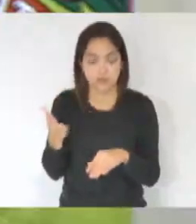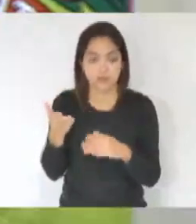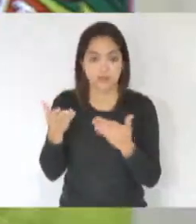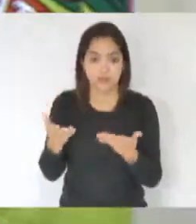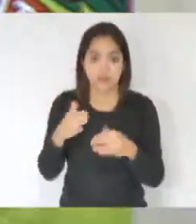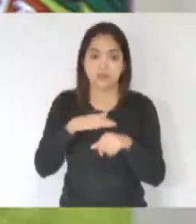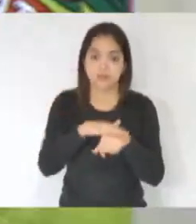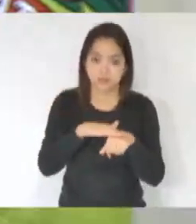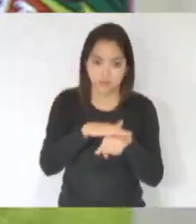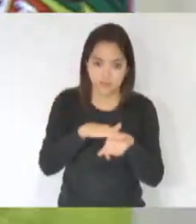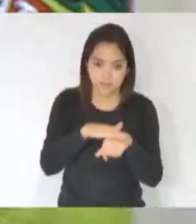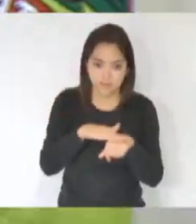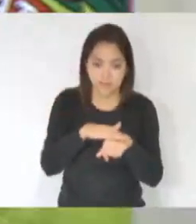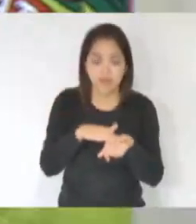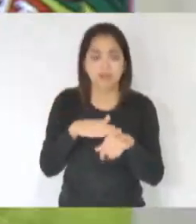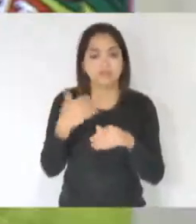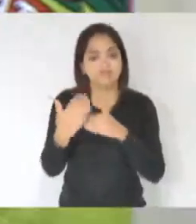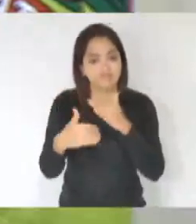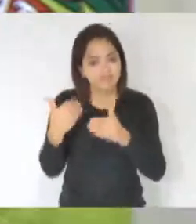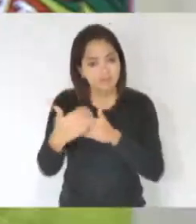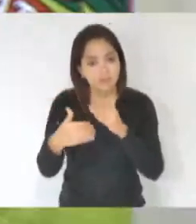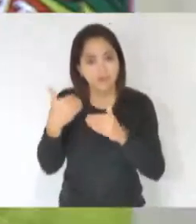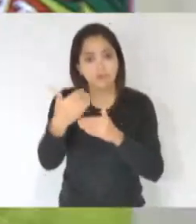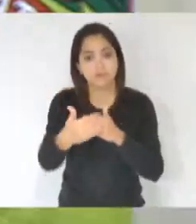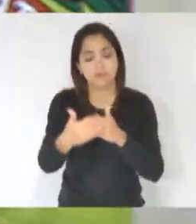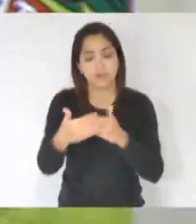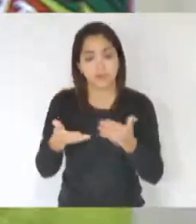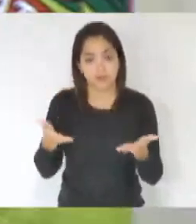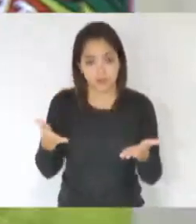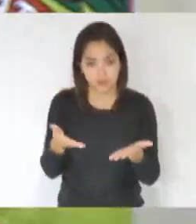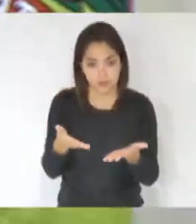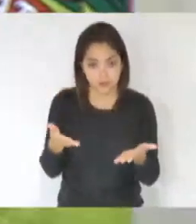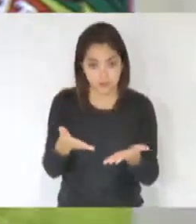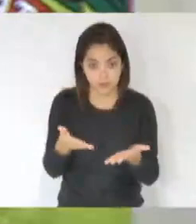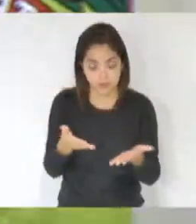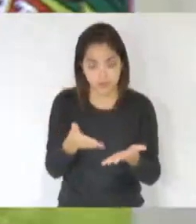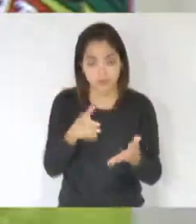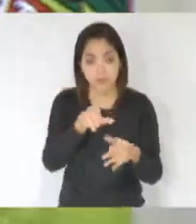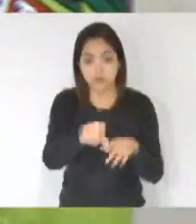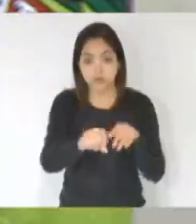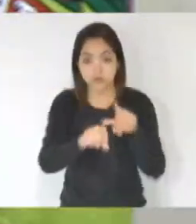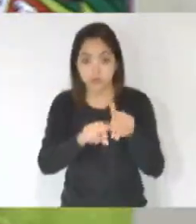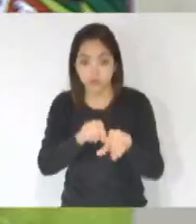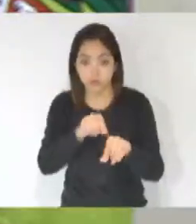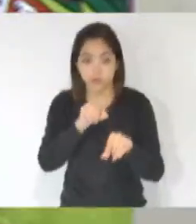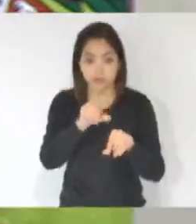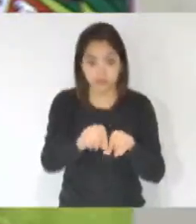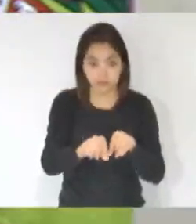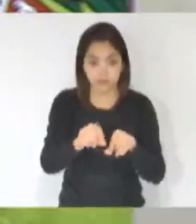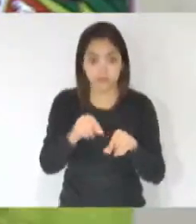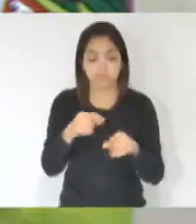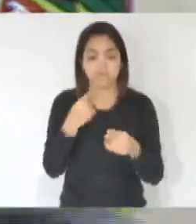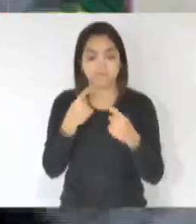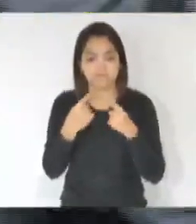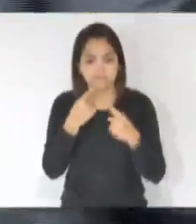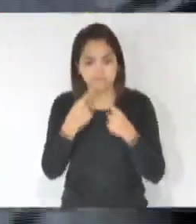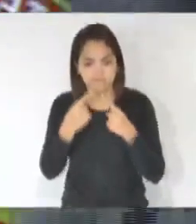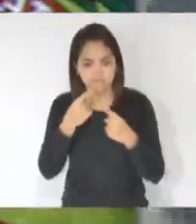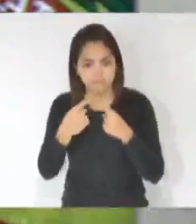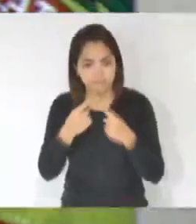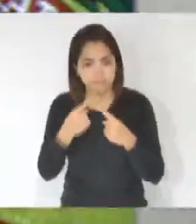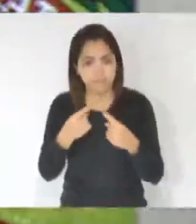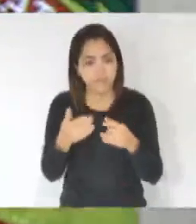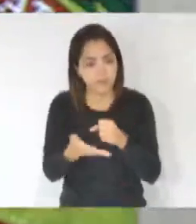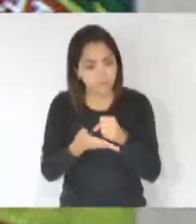conversa frutificou, caminhou, e a gente tem opções agora de diálogo estabelecidas com